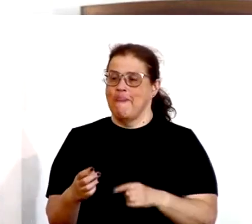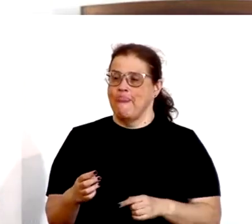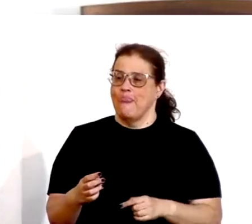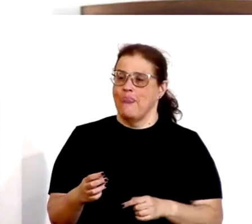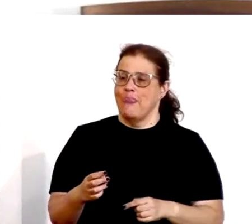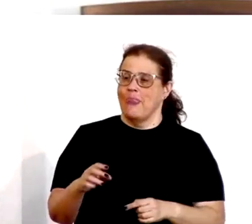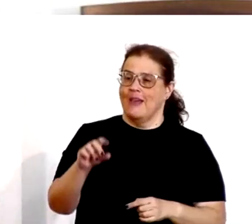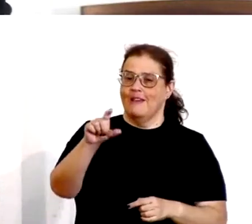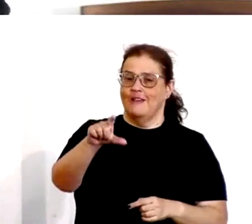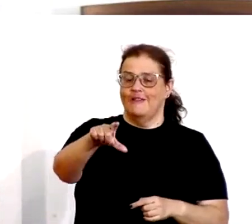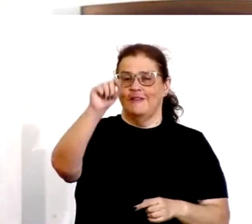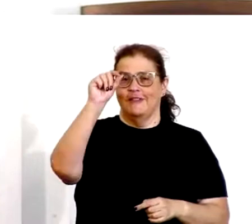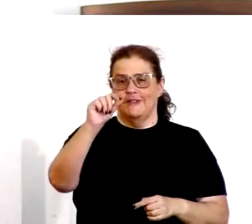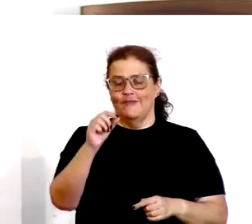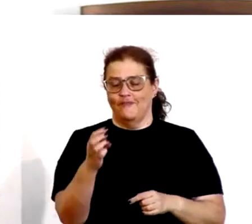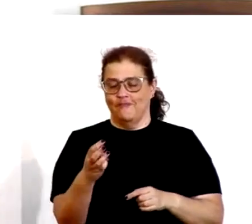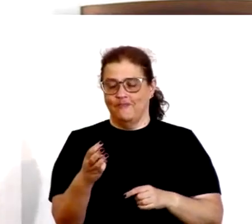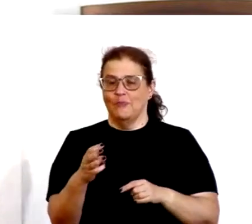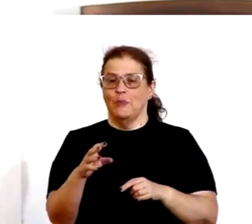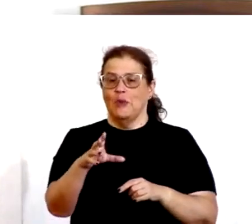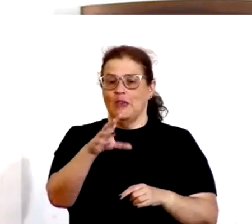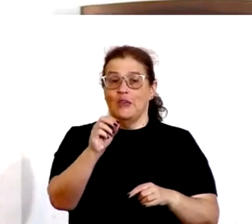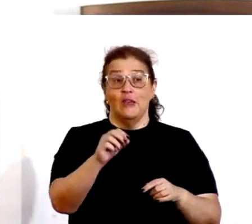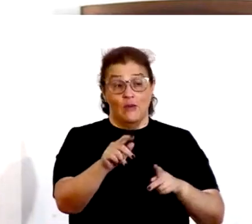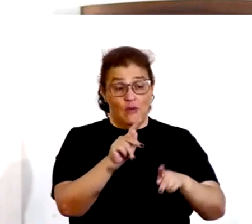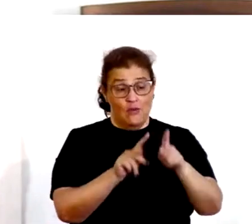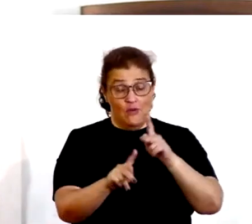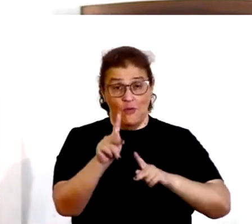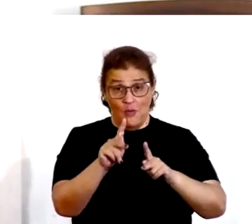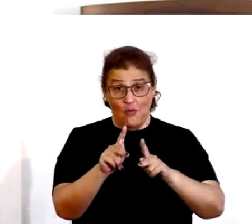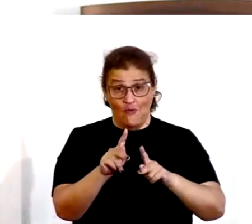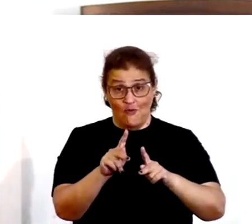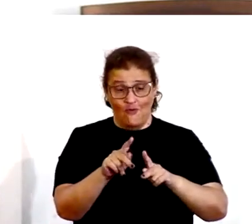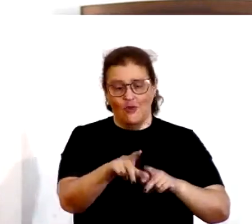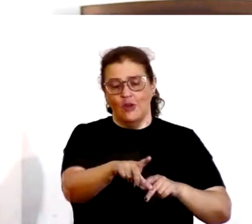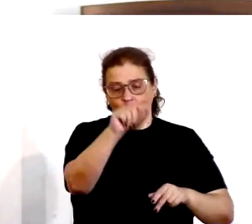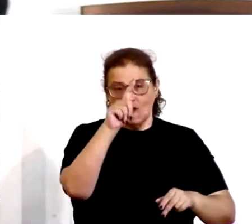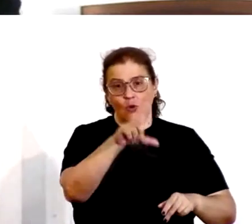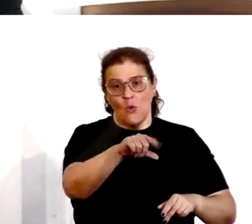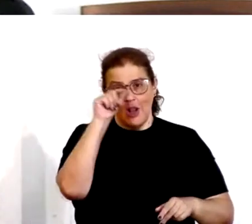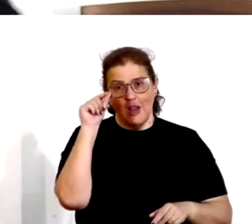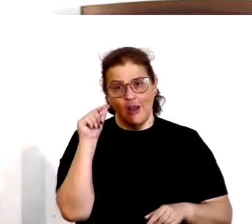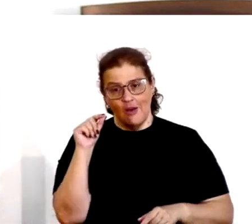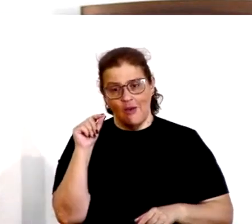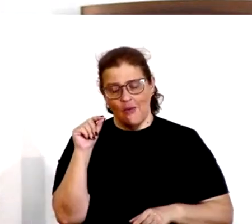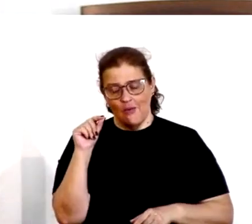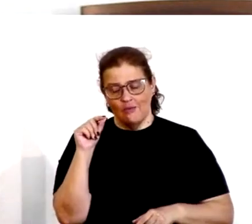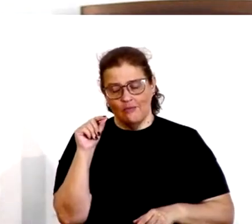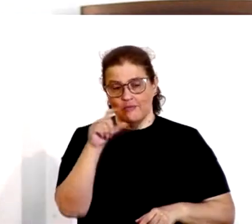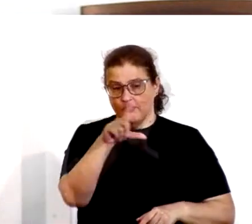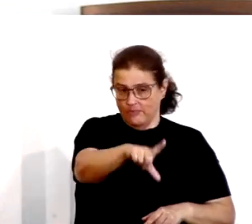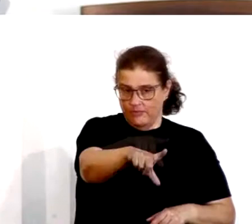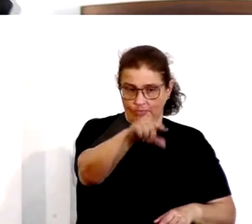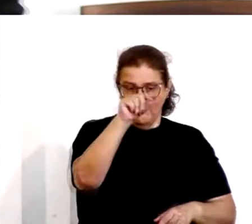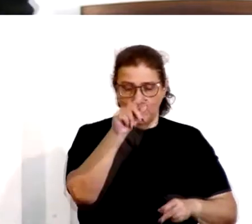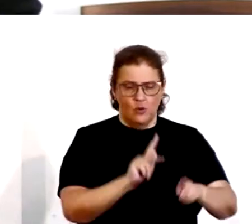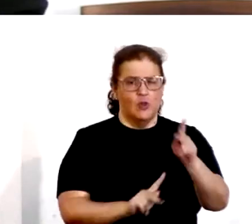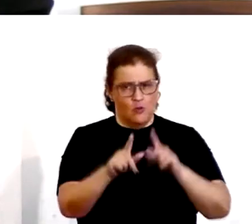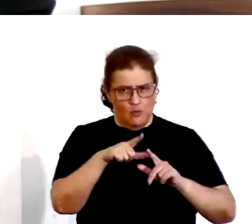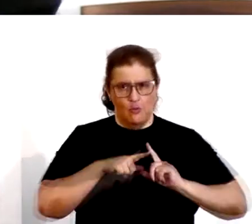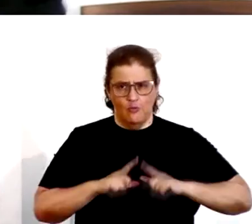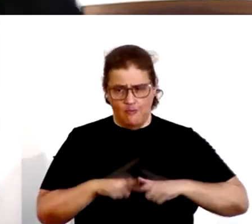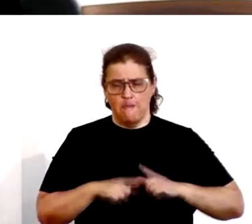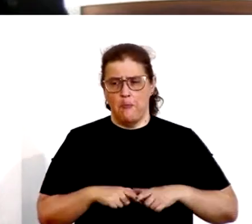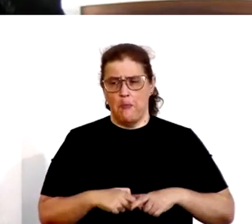escolheu um povo para ele e deu um destino, predestinou esse povo. E Paulo, ao falar sobre isso, na obra